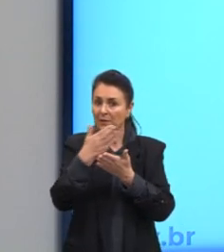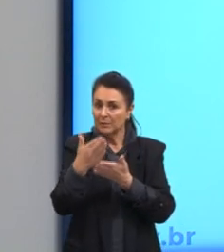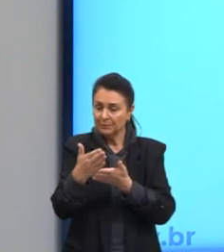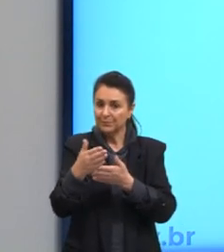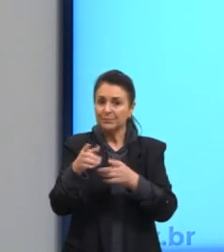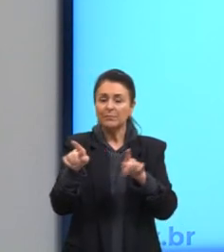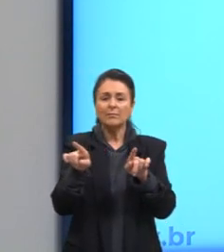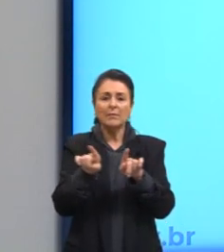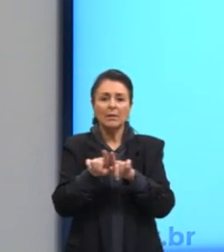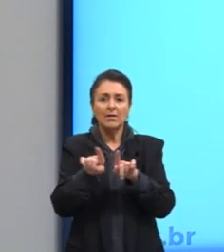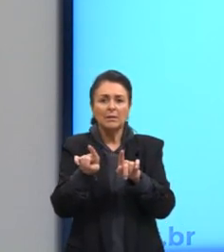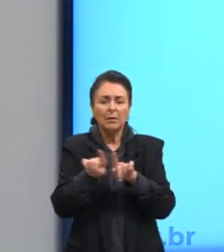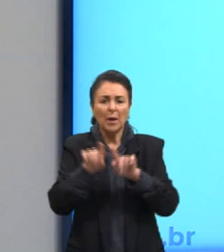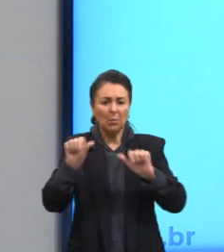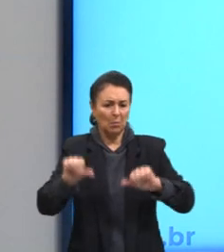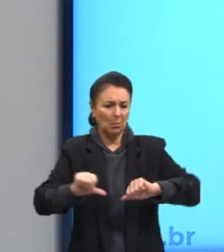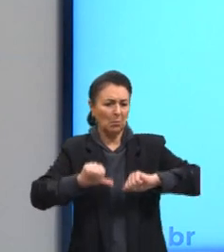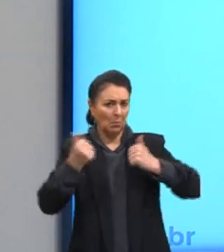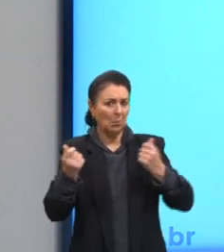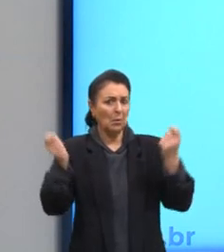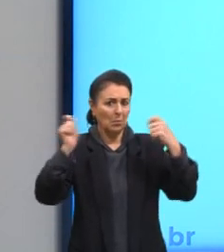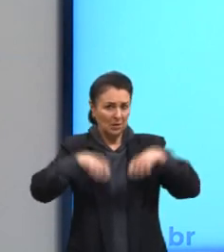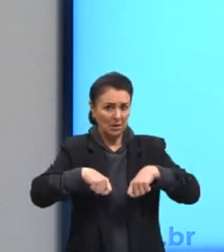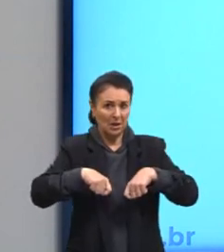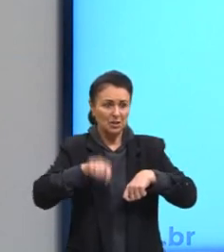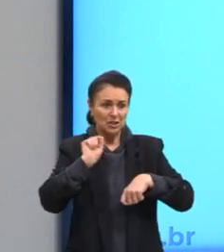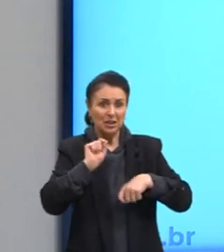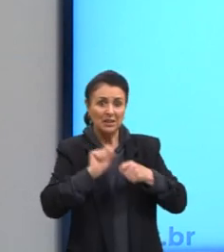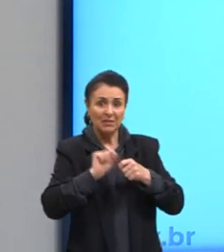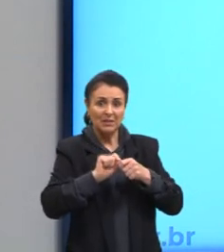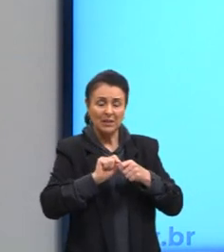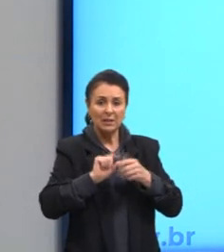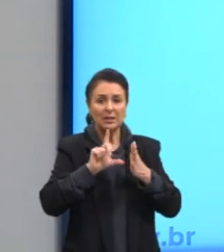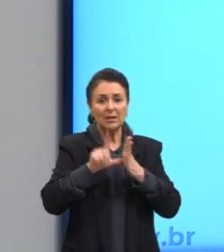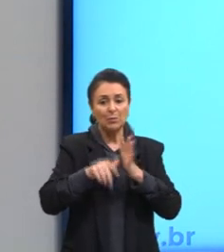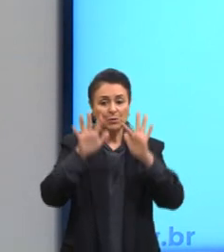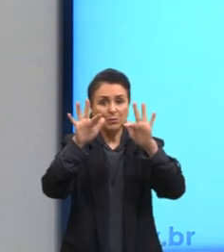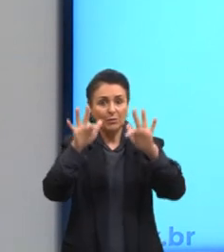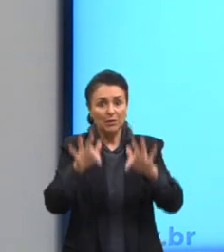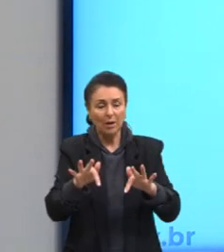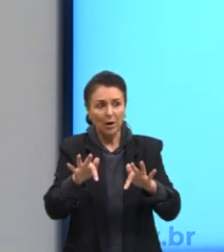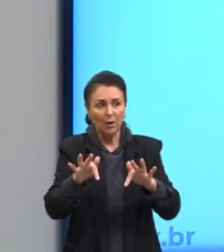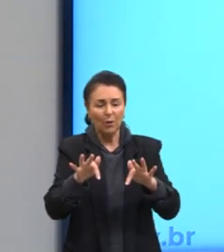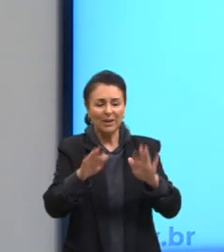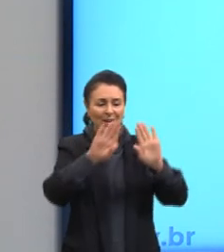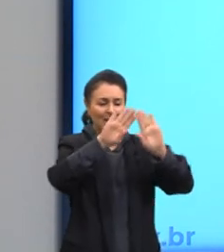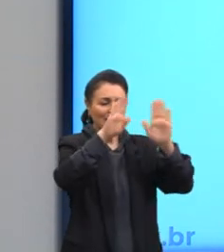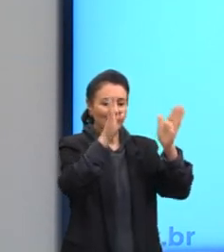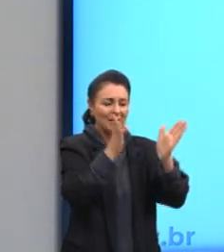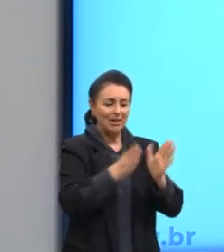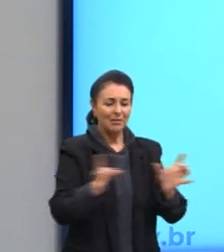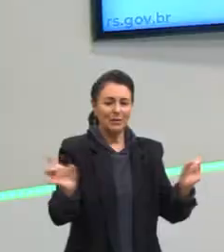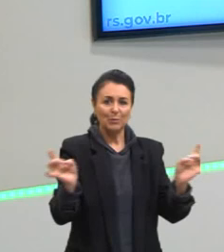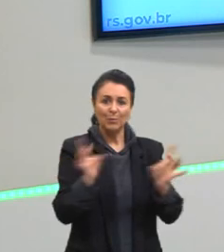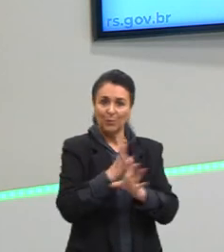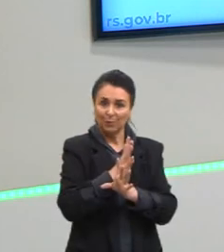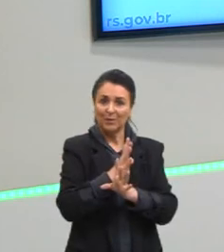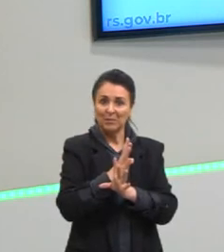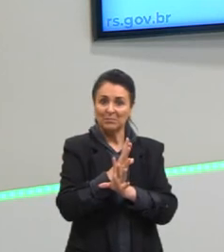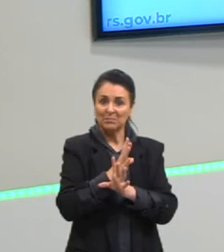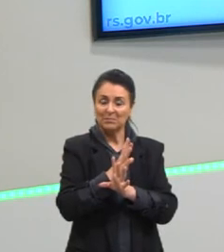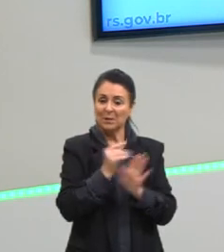eficiente no caso Escultor que está trabalhando e Simaria Oi e a causa final que a estátua final passando a sua